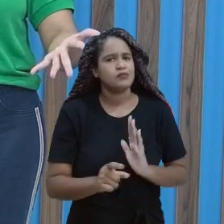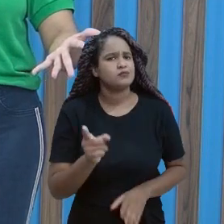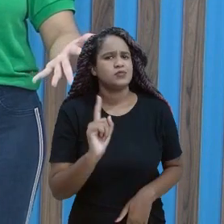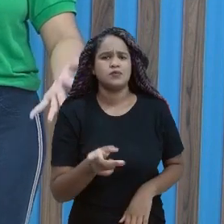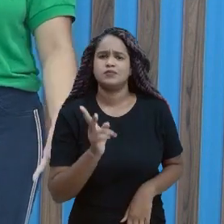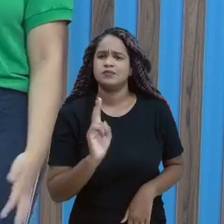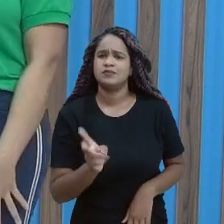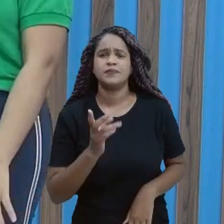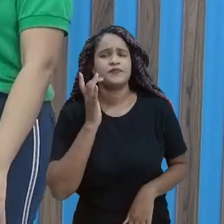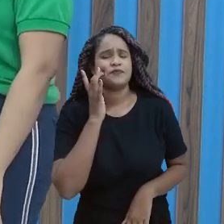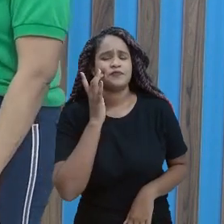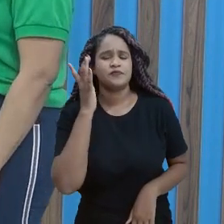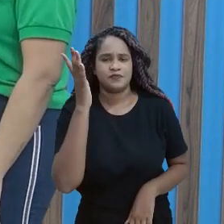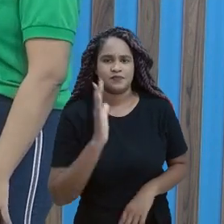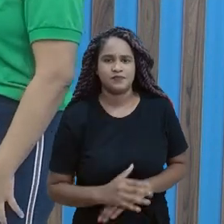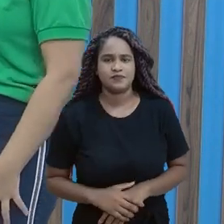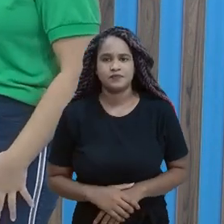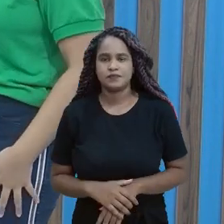mais fácil, tá certo?